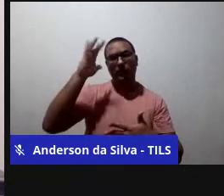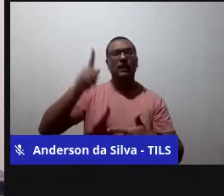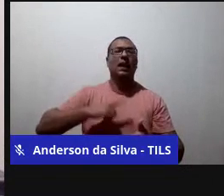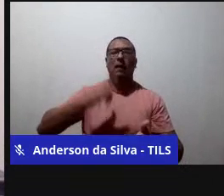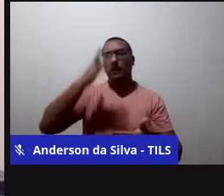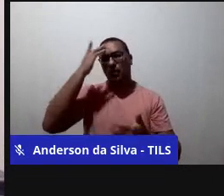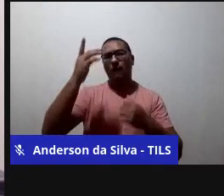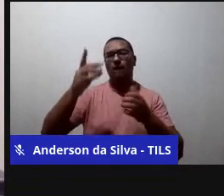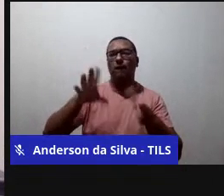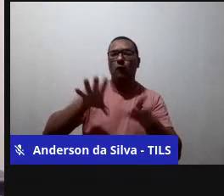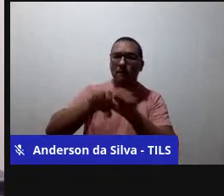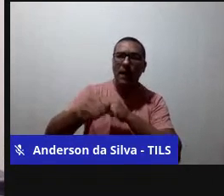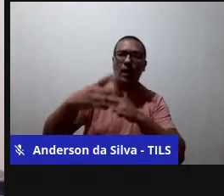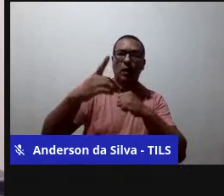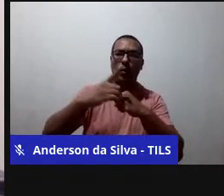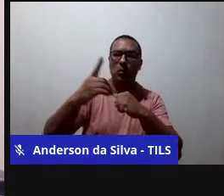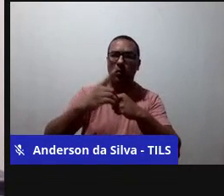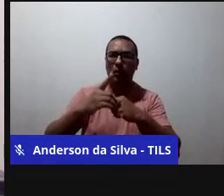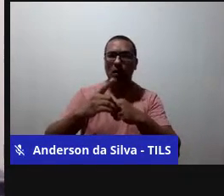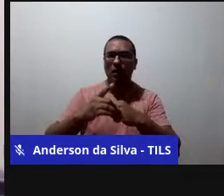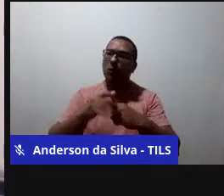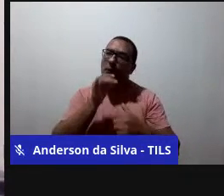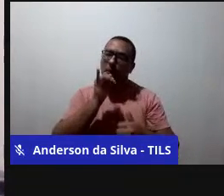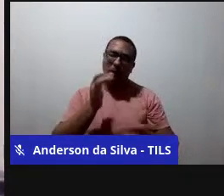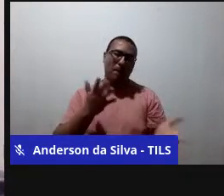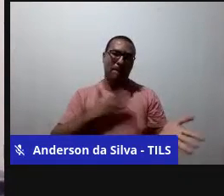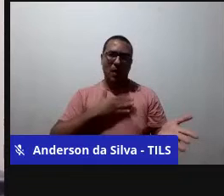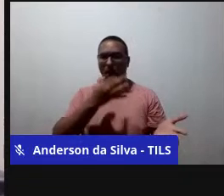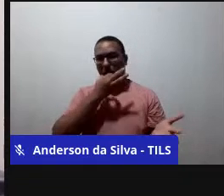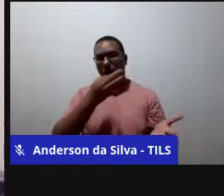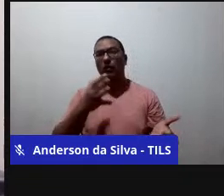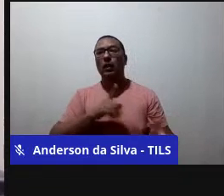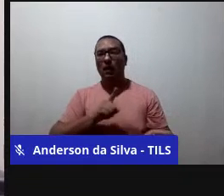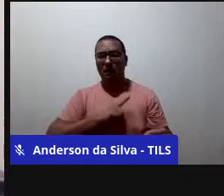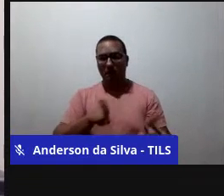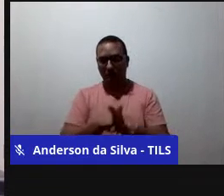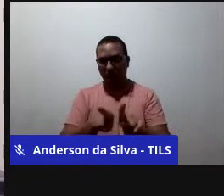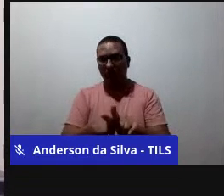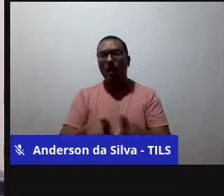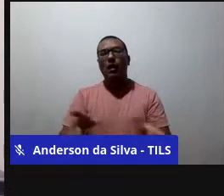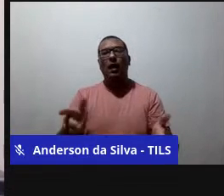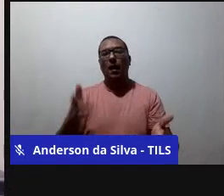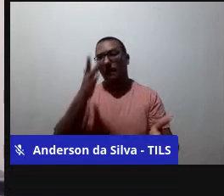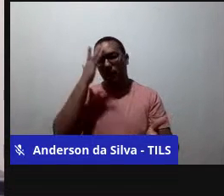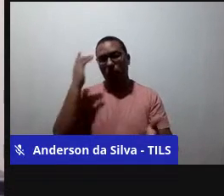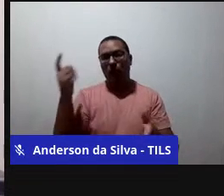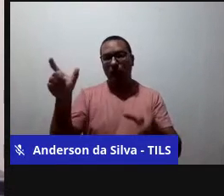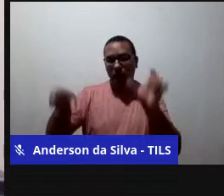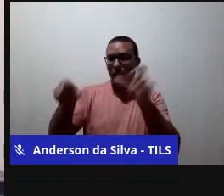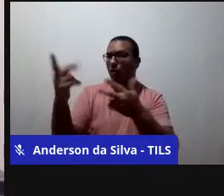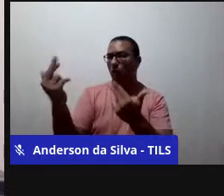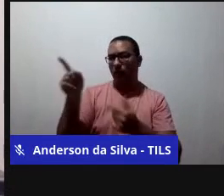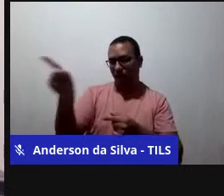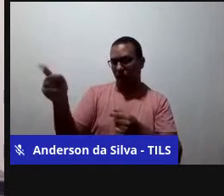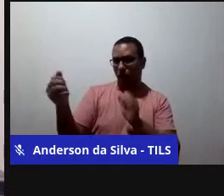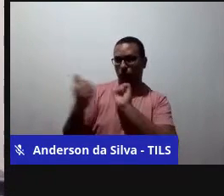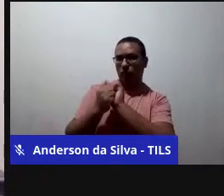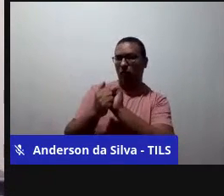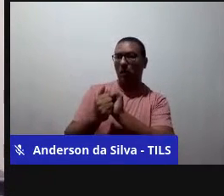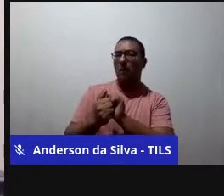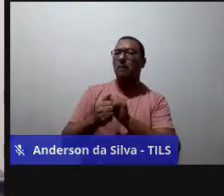para a gente, eu posso te dizer, pelo menos do meu ponto de vista, é um prazer estar cercado por pessoas como você.